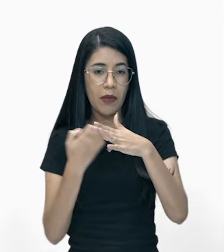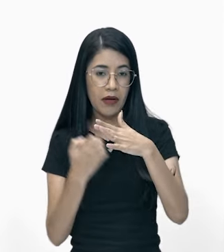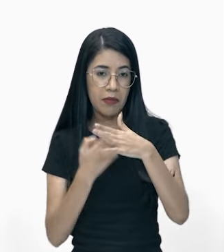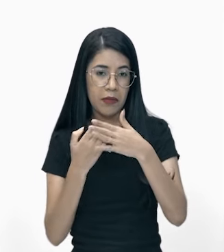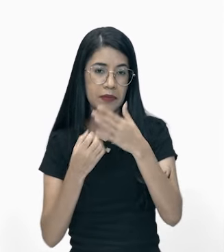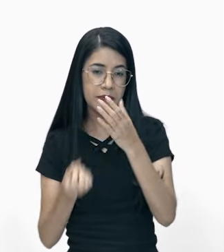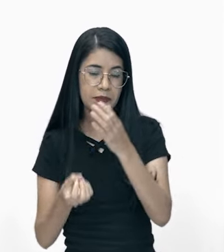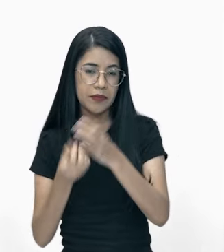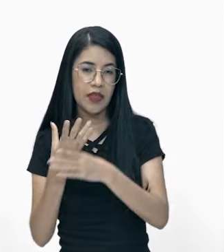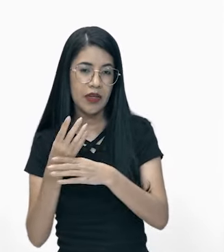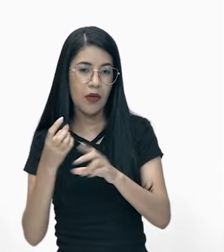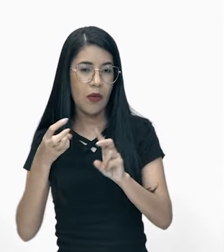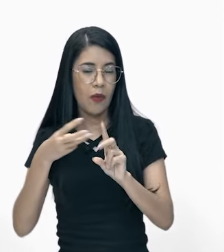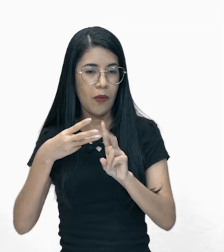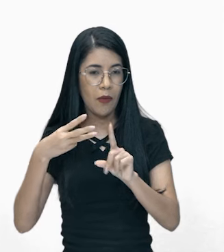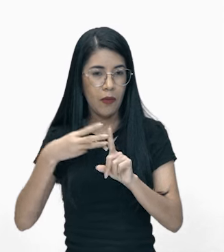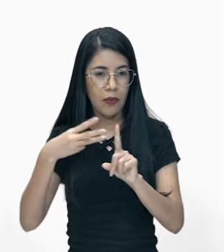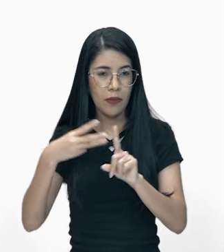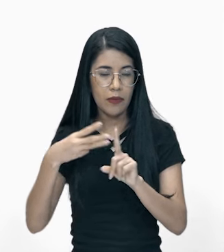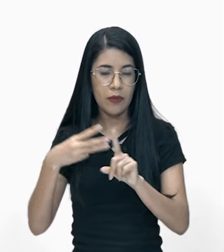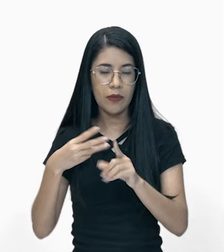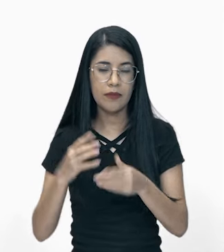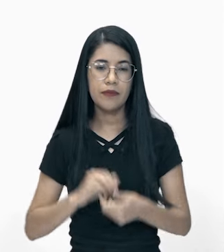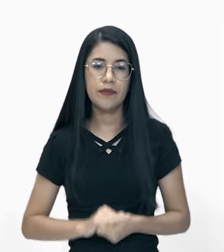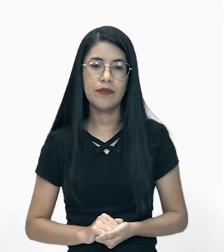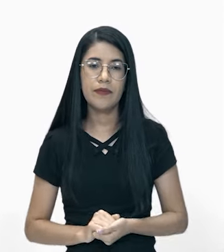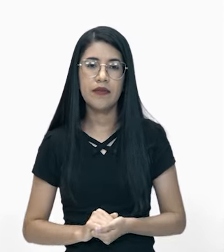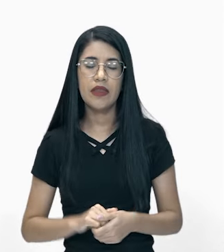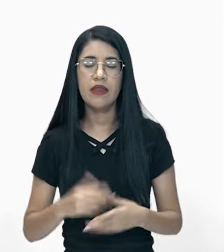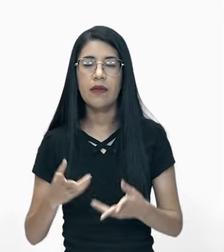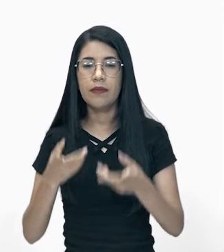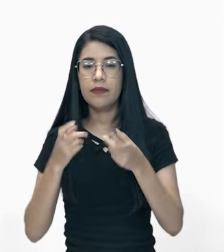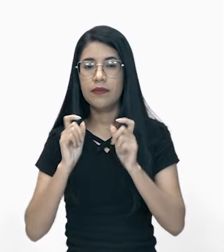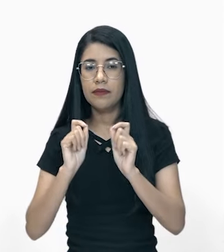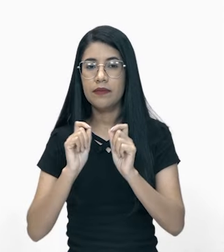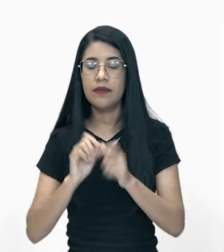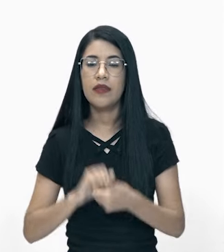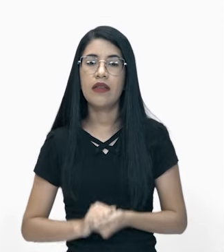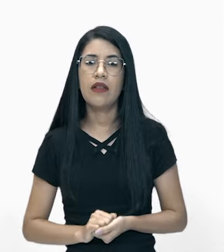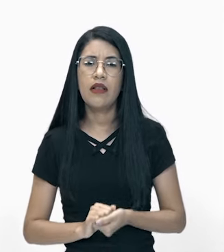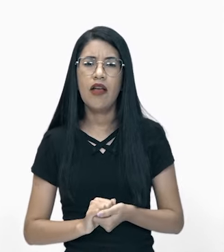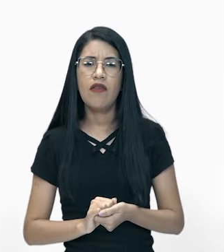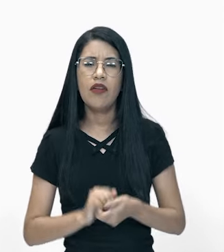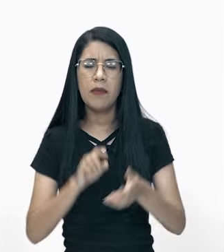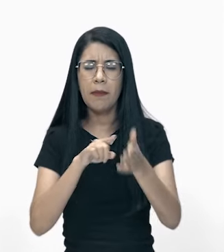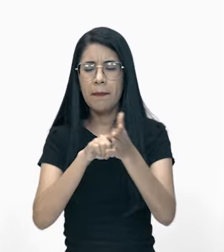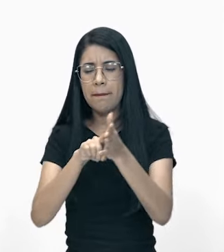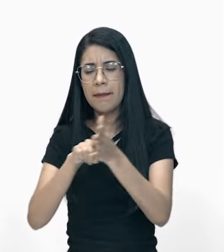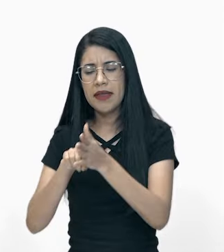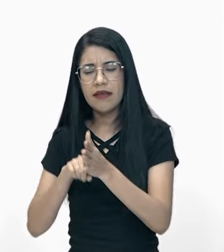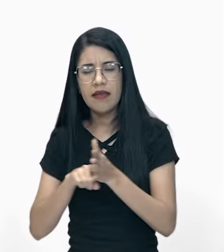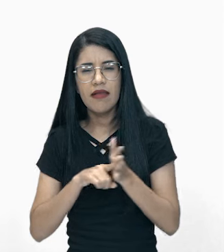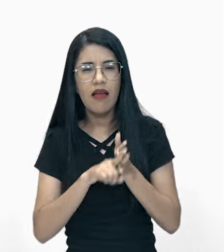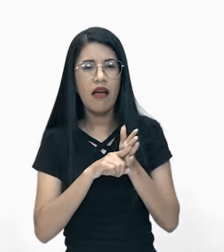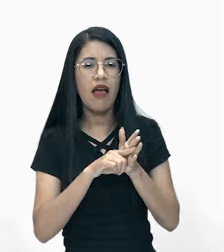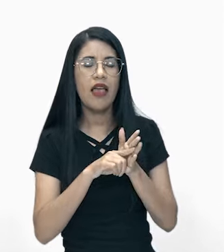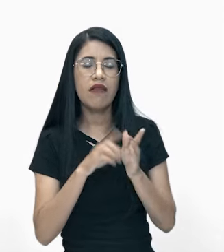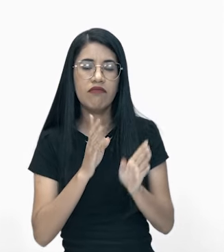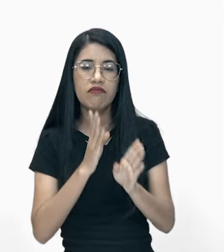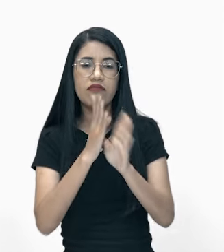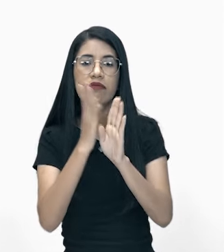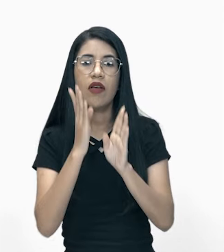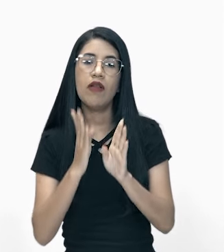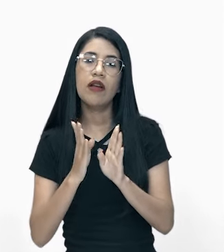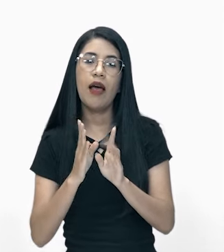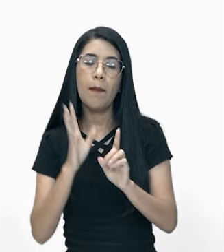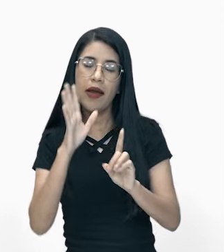criadora do Bluetooth, olha só o que ela fez. Ela foi analisar e encontrou em